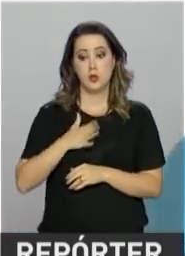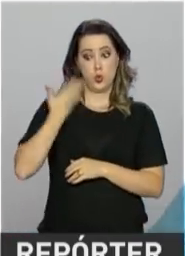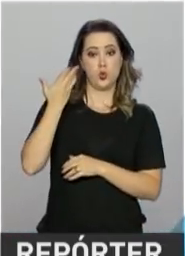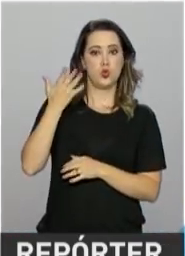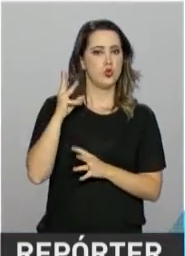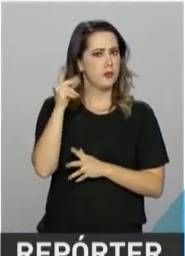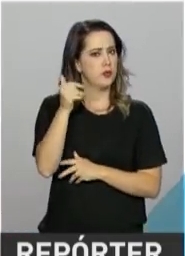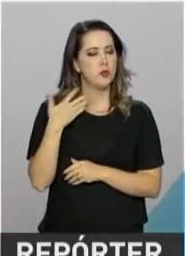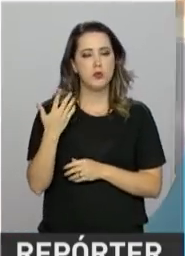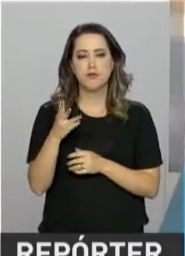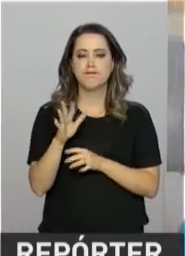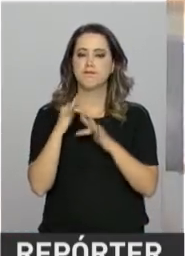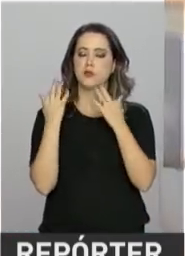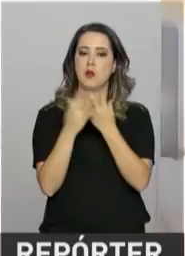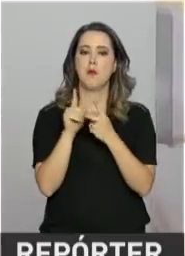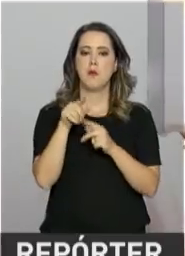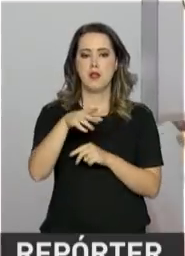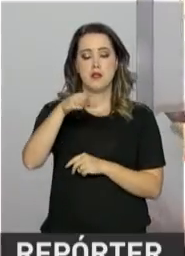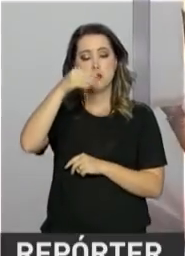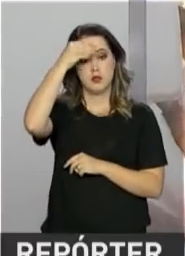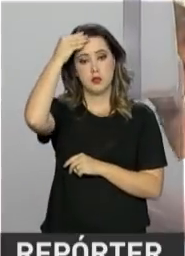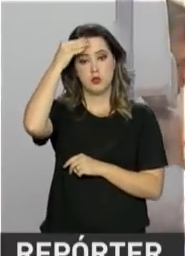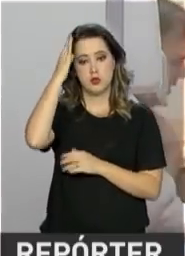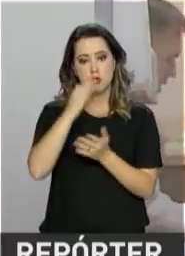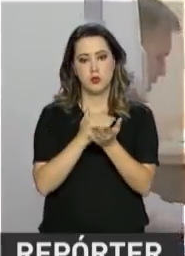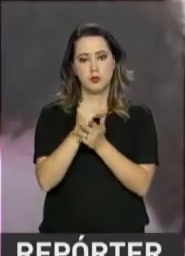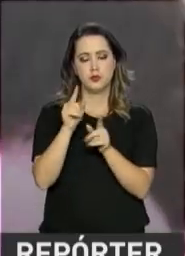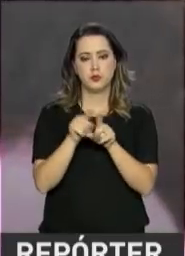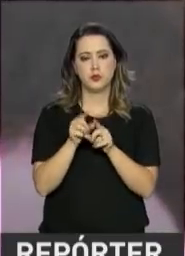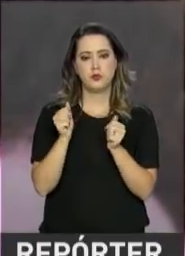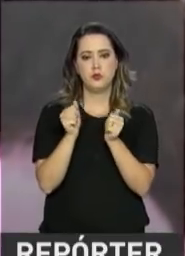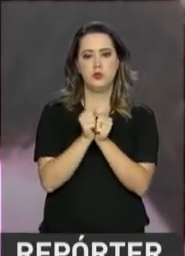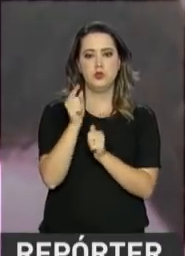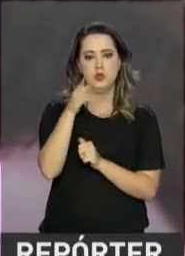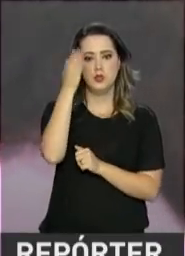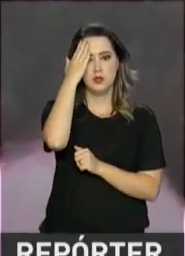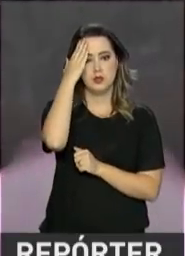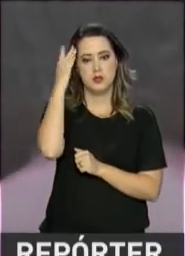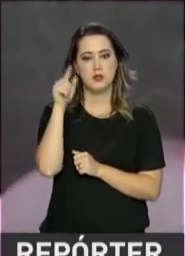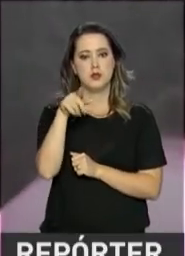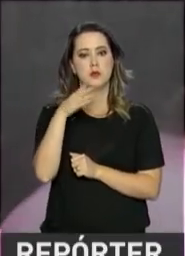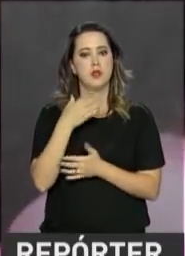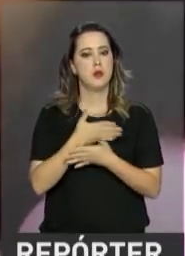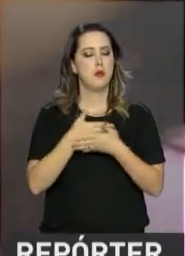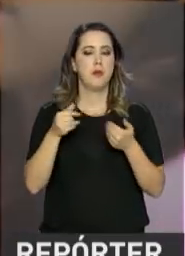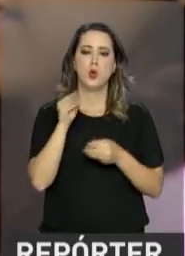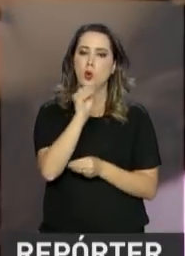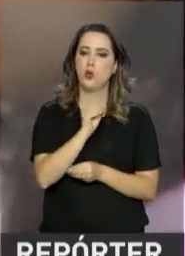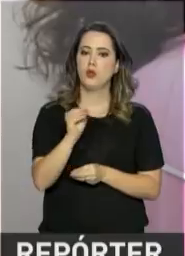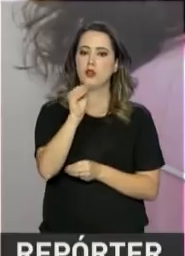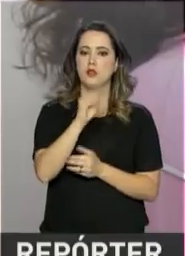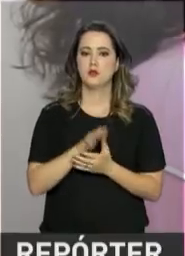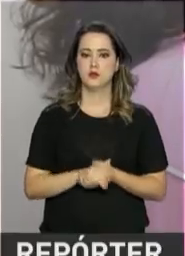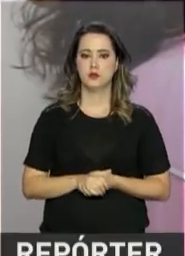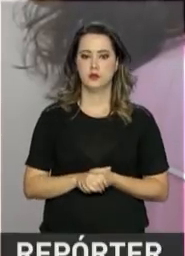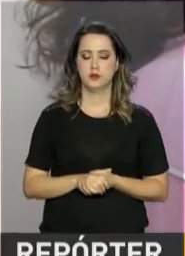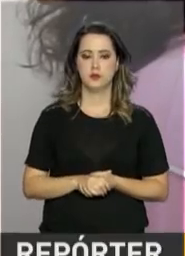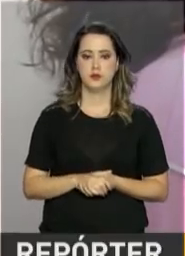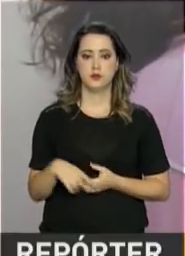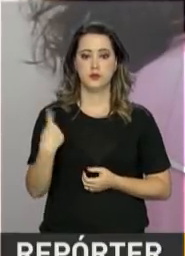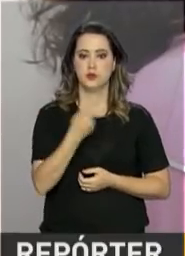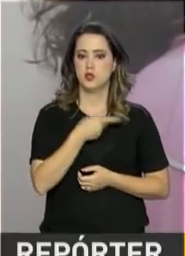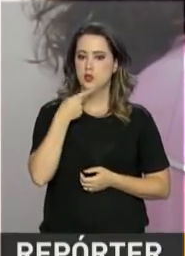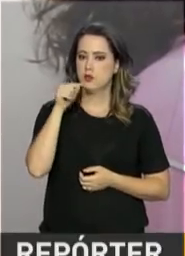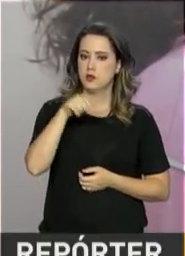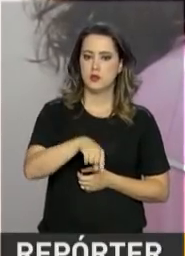toda a família, mas a tia, que a acompanha desde o início, sabe que a menina está recebendo o melhor tratamento. A gente fala assim, esse